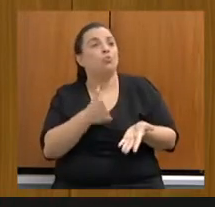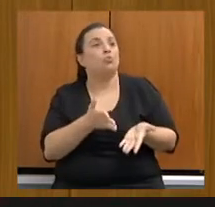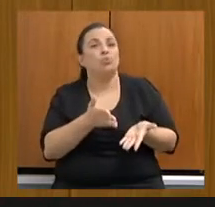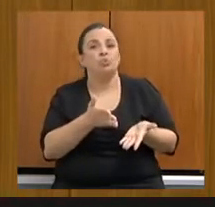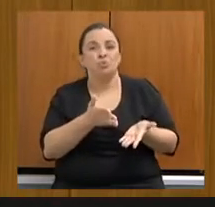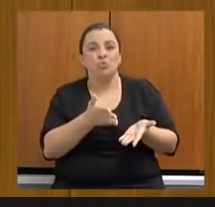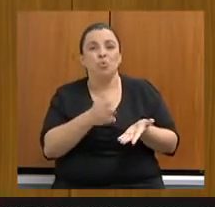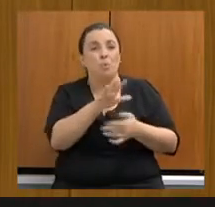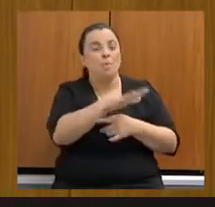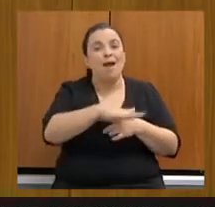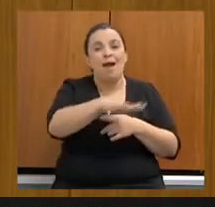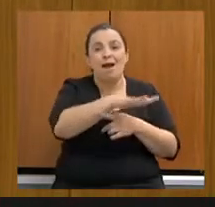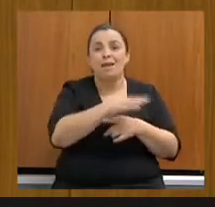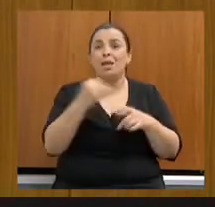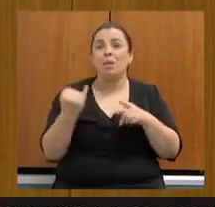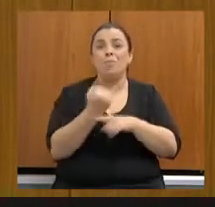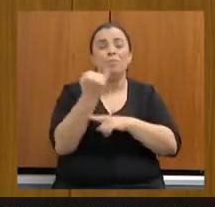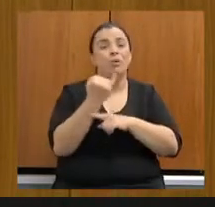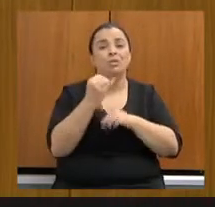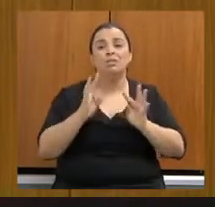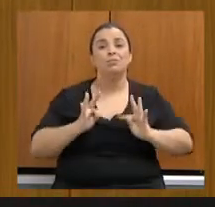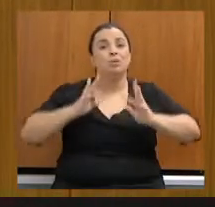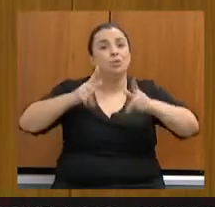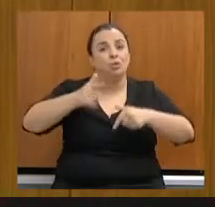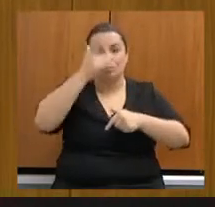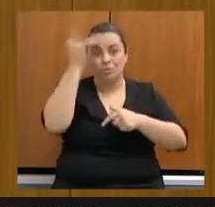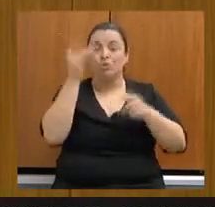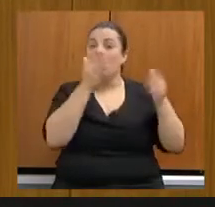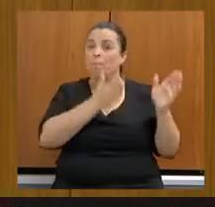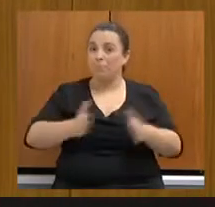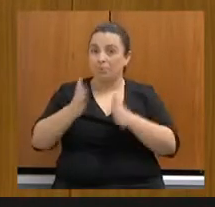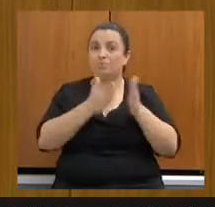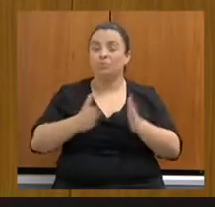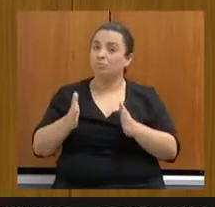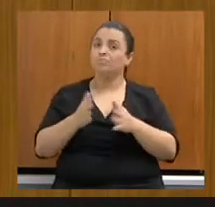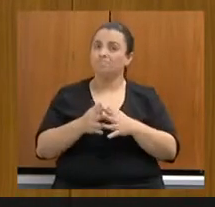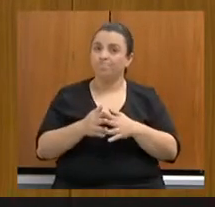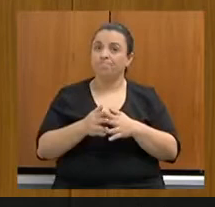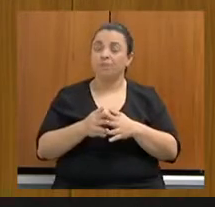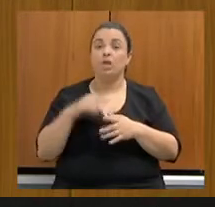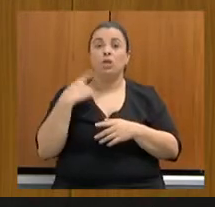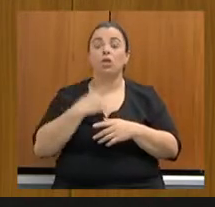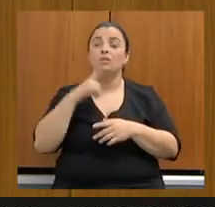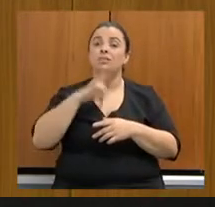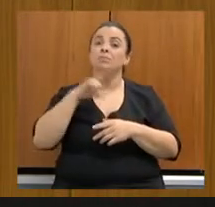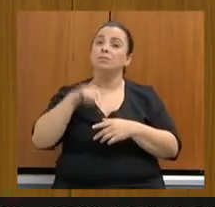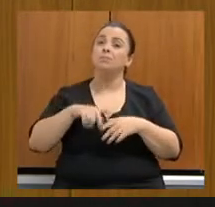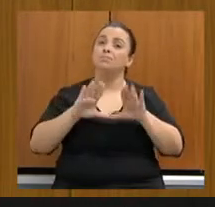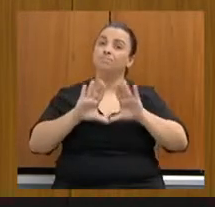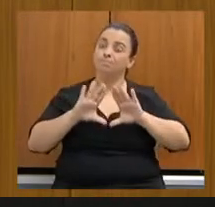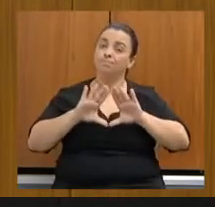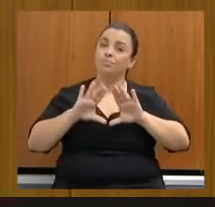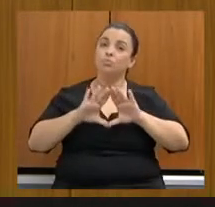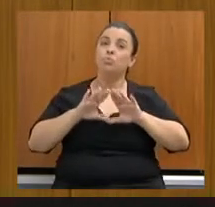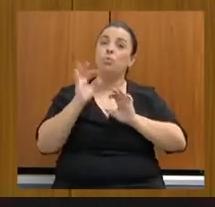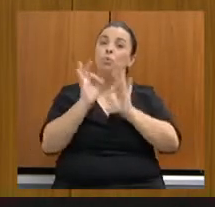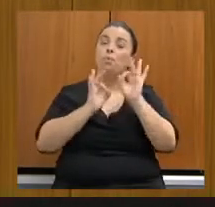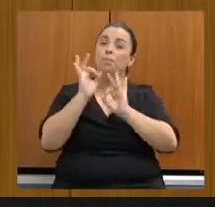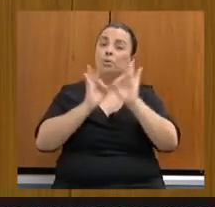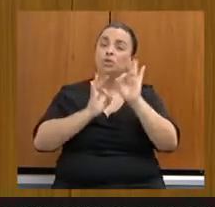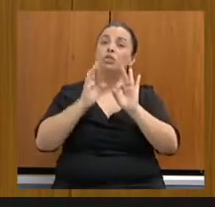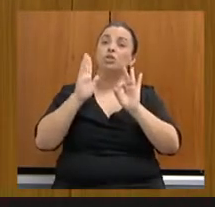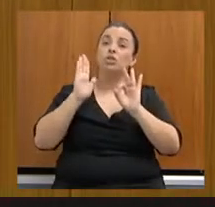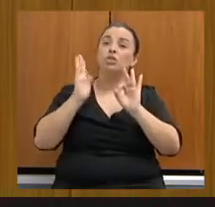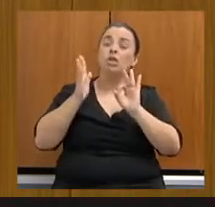muito grande na vida de todos eles nós estamos aqui com o projeto que nós já Vulcan da relatoria do